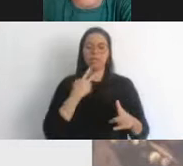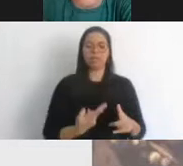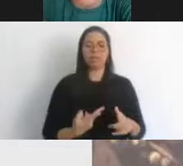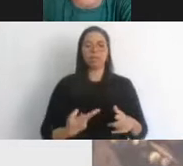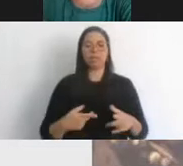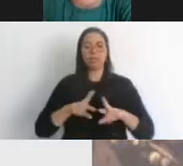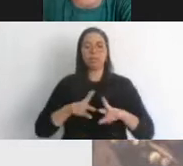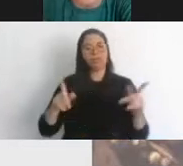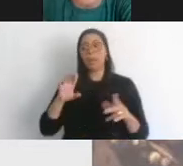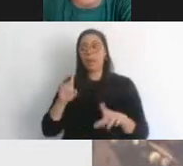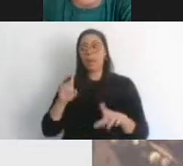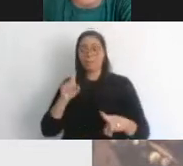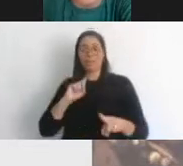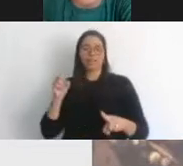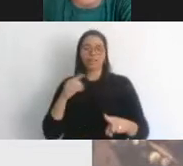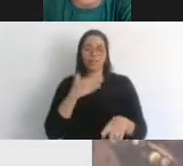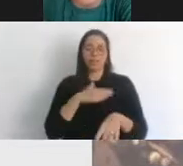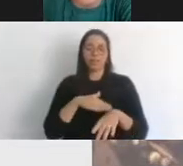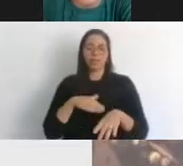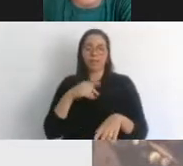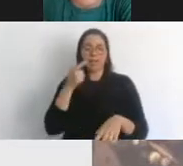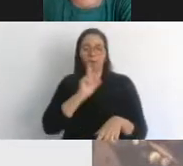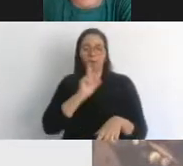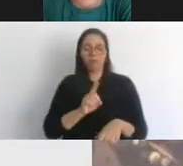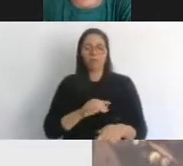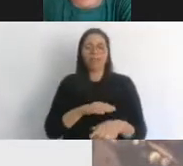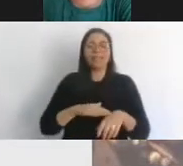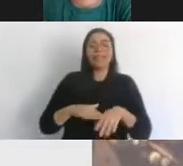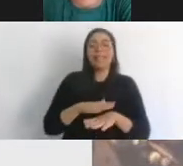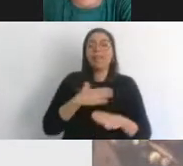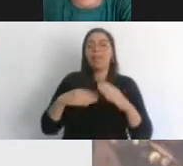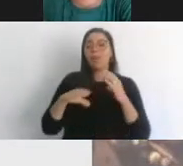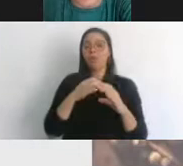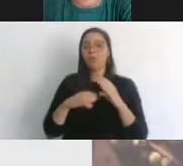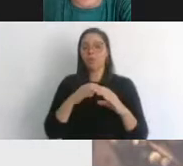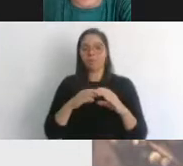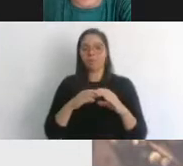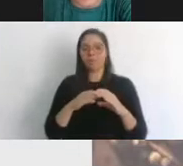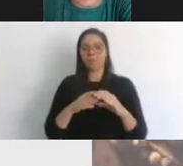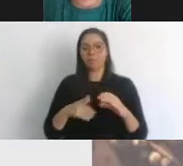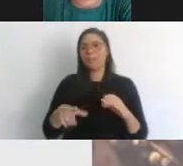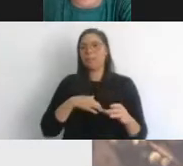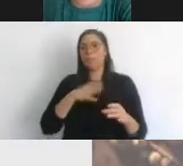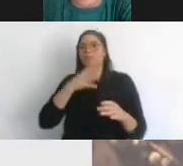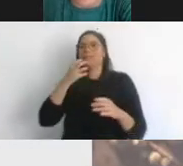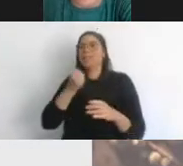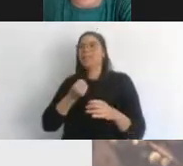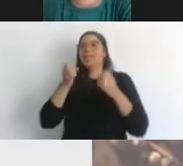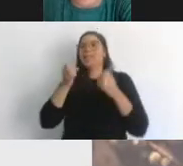conseguem se comunicar e também não podem de alguma forma se rebelar de forma né É expressiva